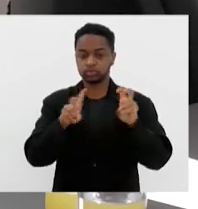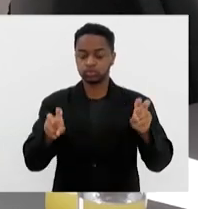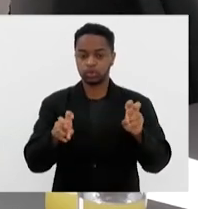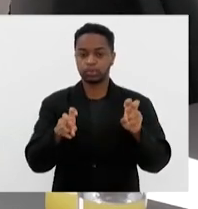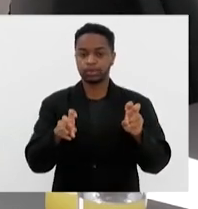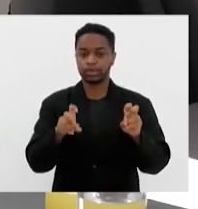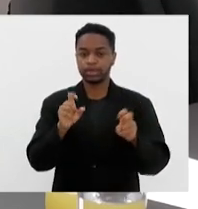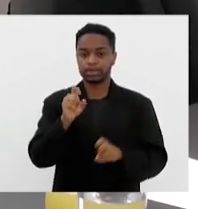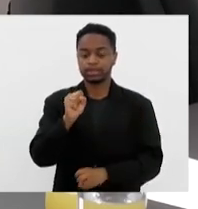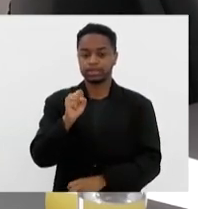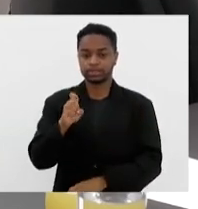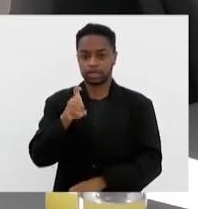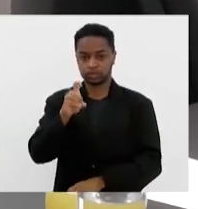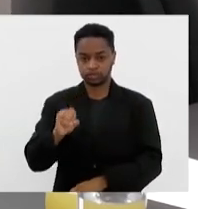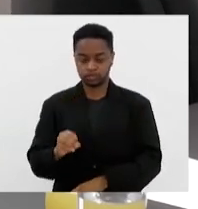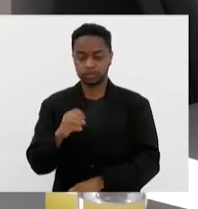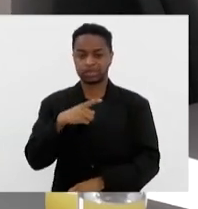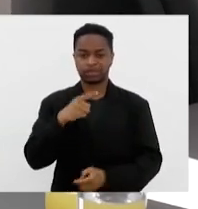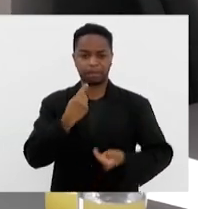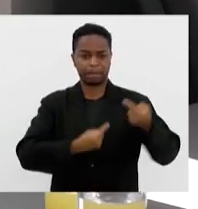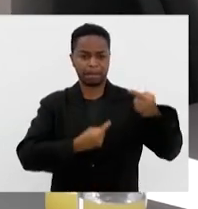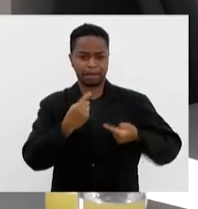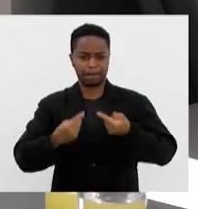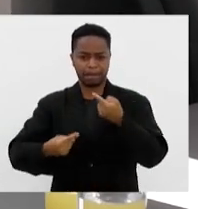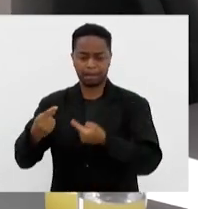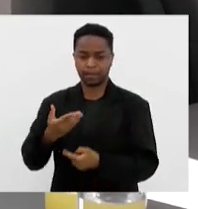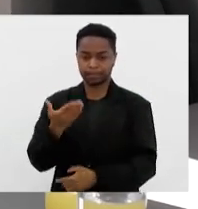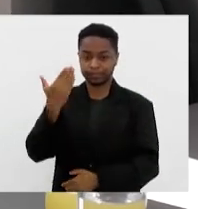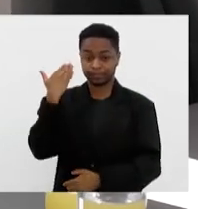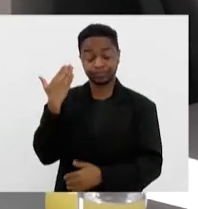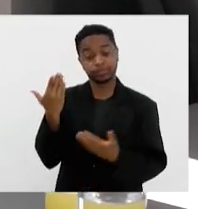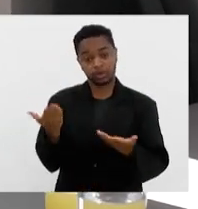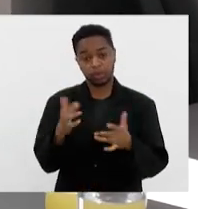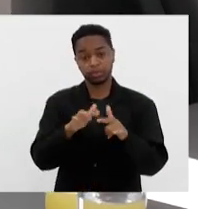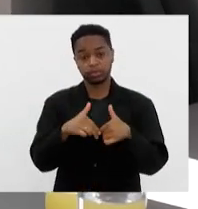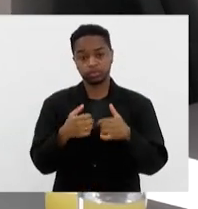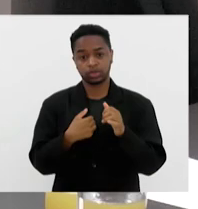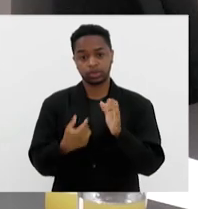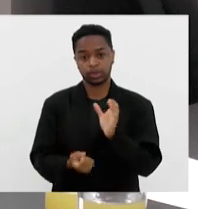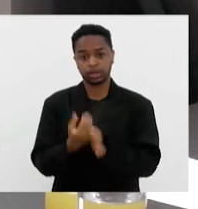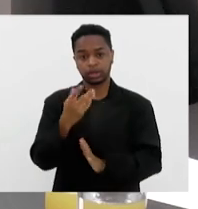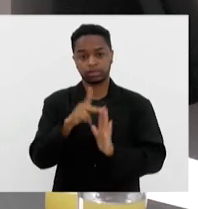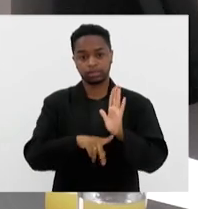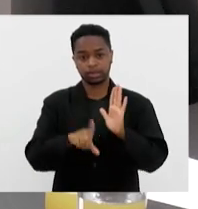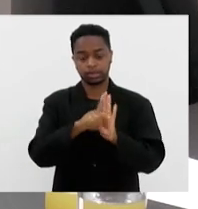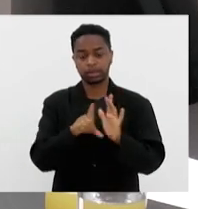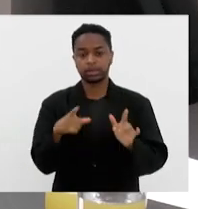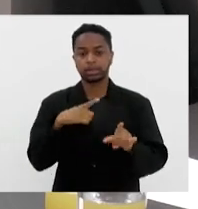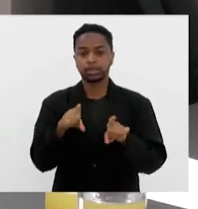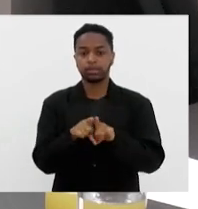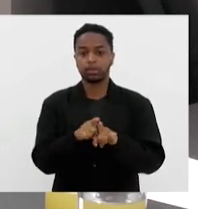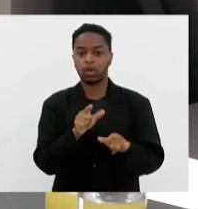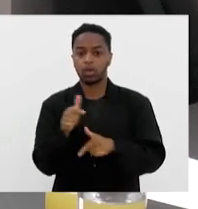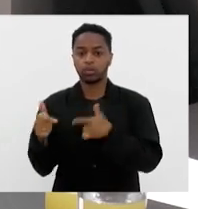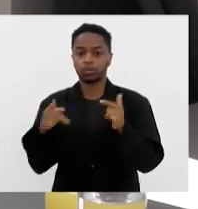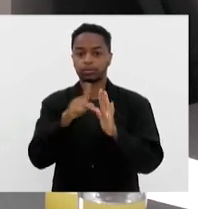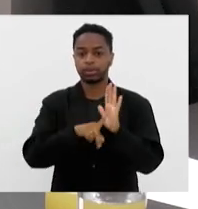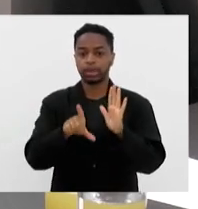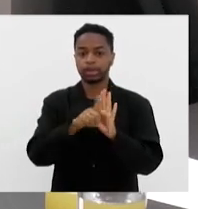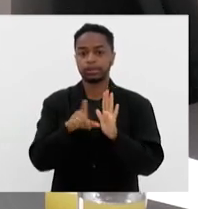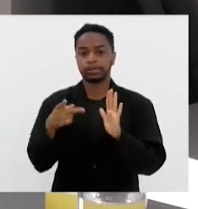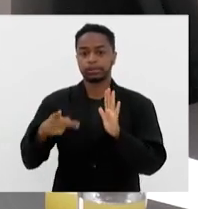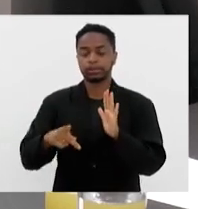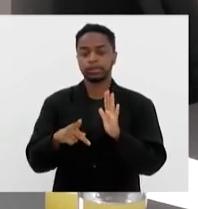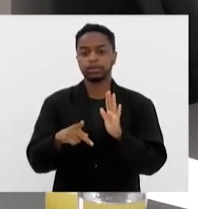uma polêmica na legislatura passada que motivou a apresentação do PL. Outros PLs em assembleias legislativas